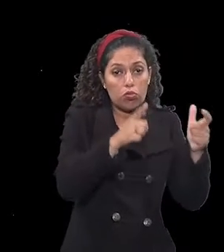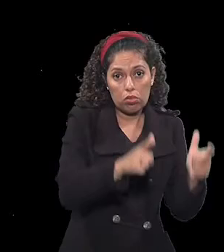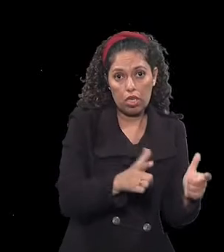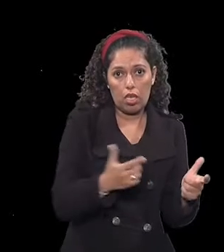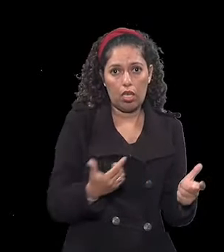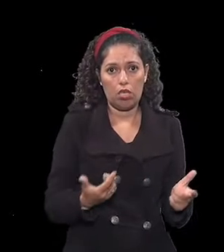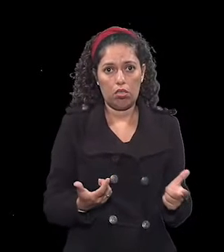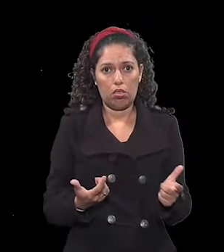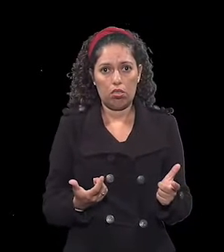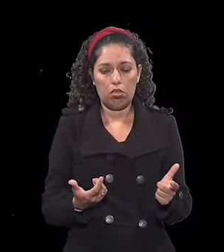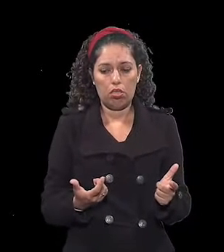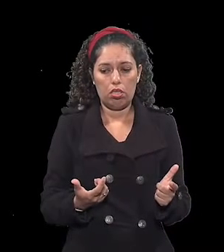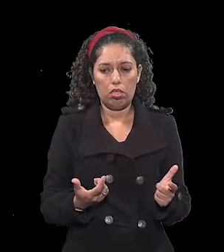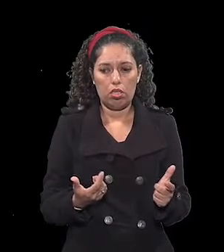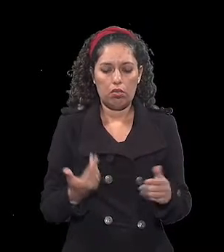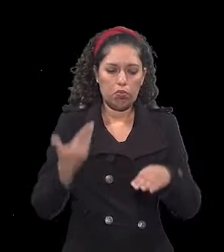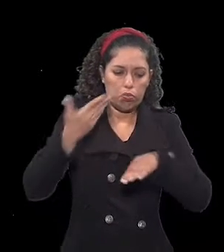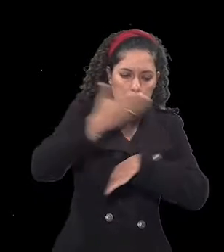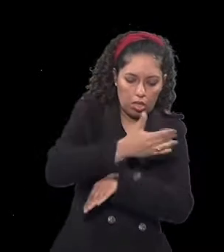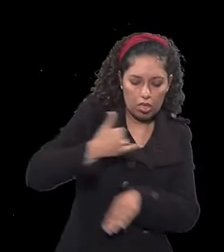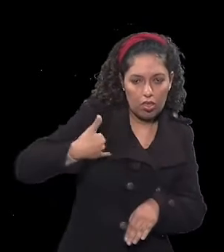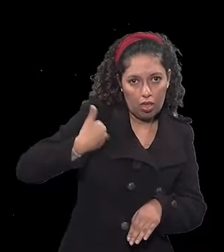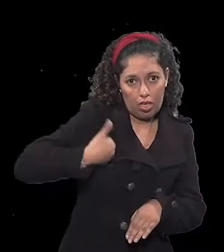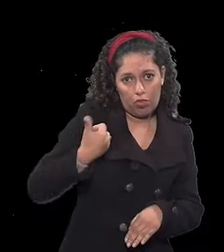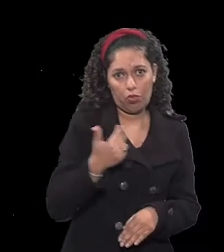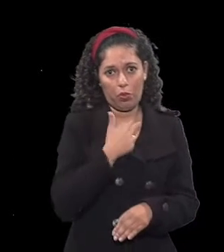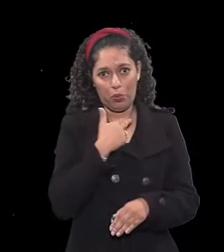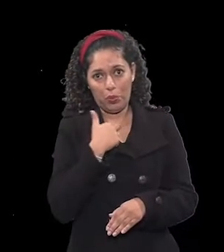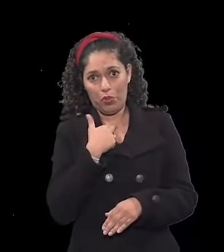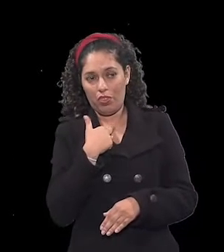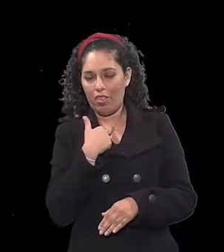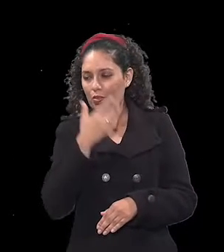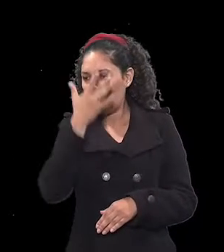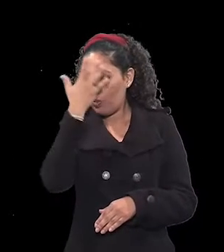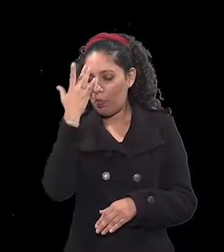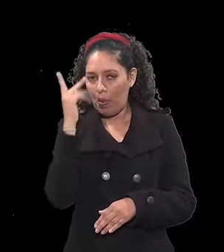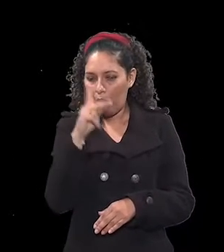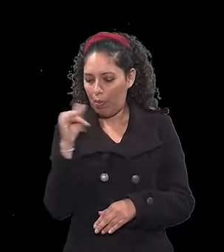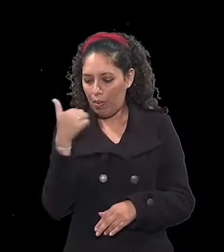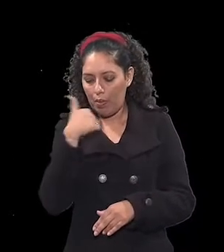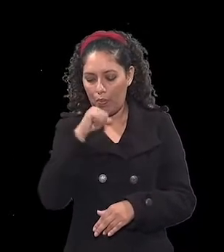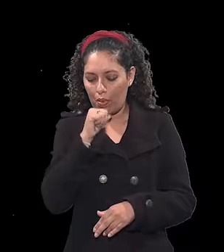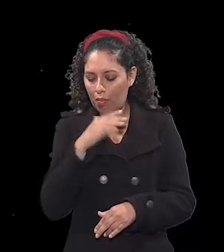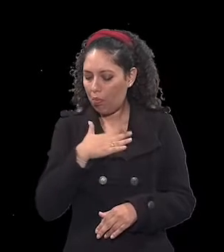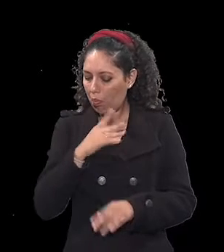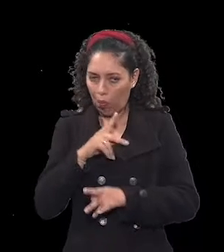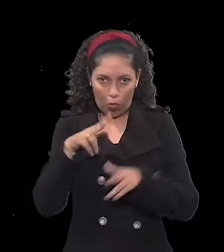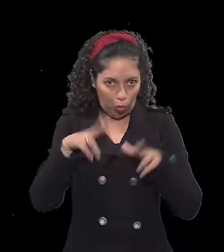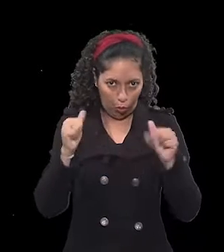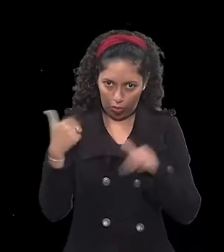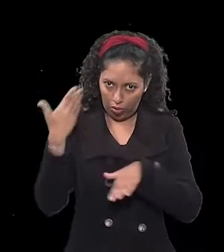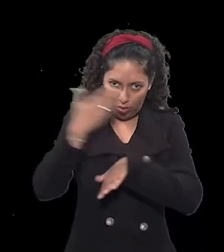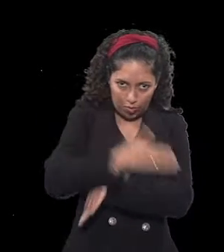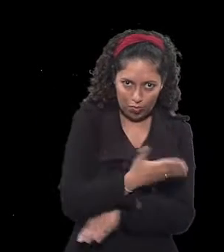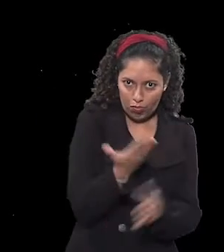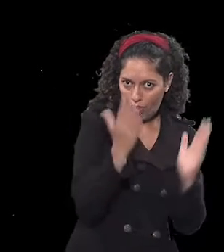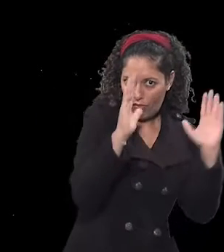né, eu não tinha idade para adentrar, né, meus pais não podiam nem sonhar que eu curtia aquele som até então para chegar a entrar no baile.